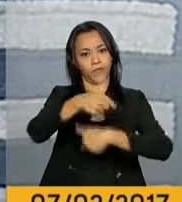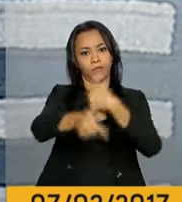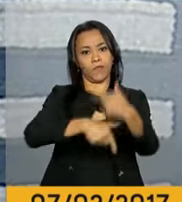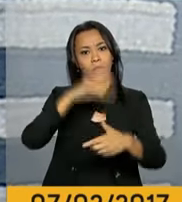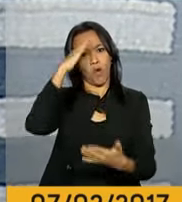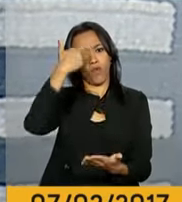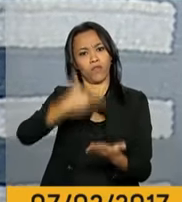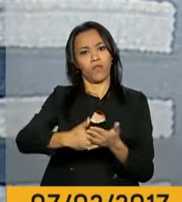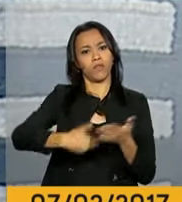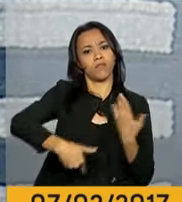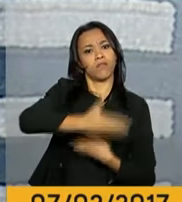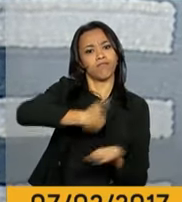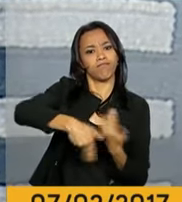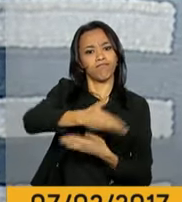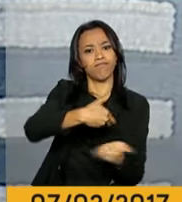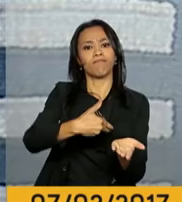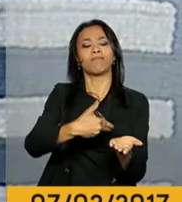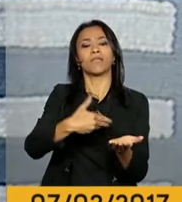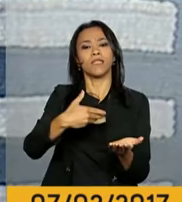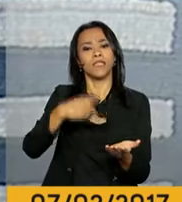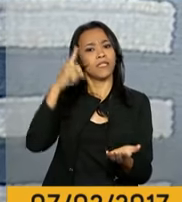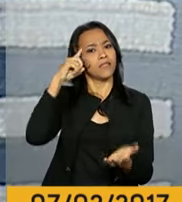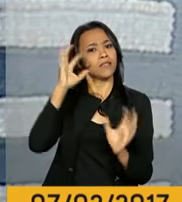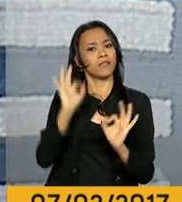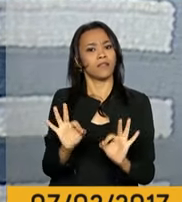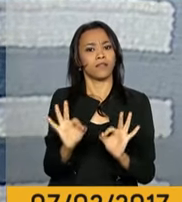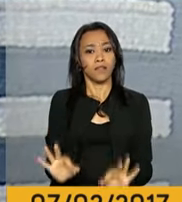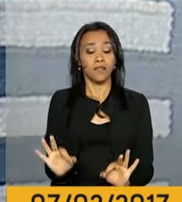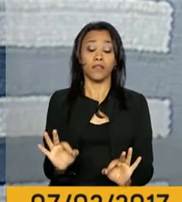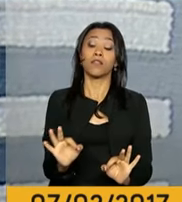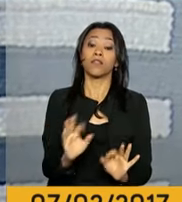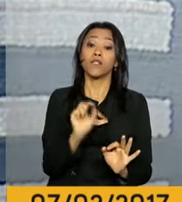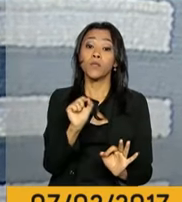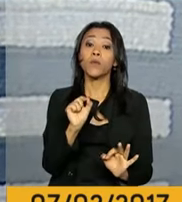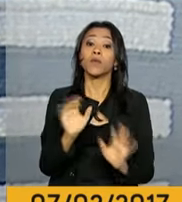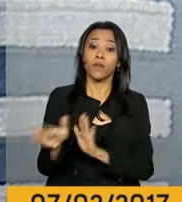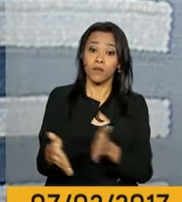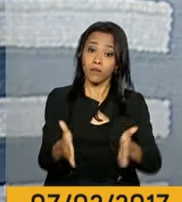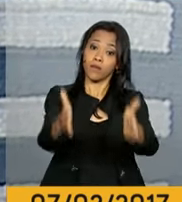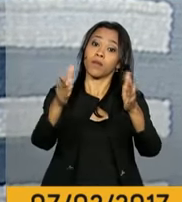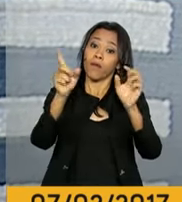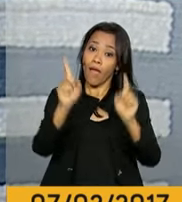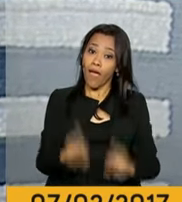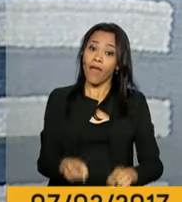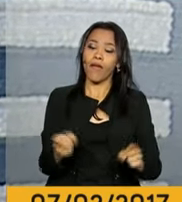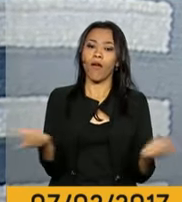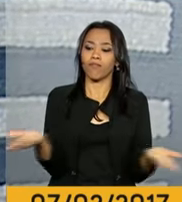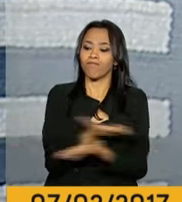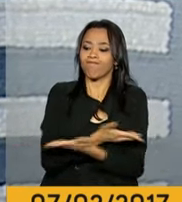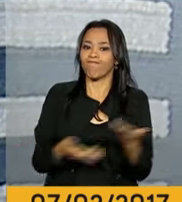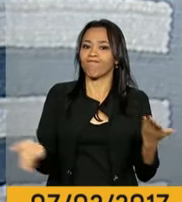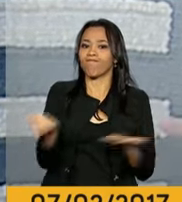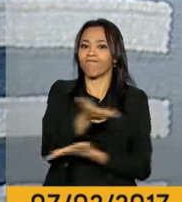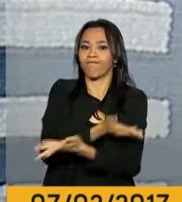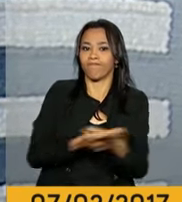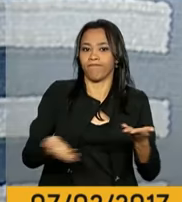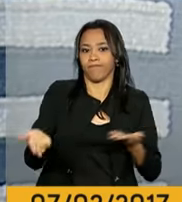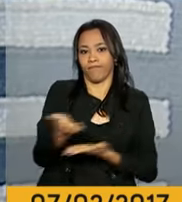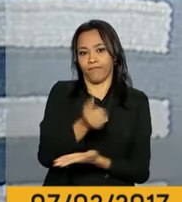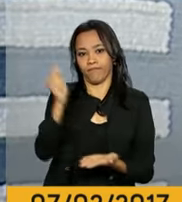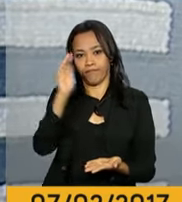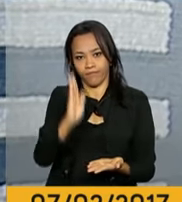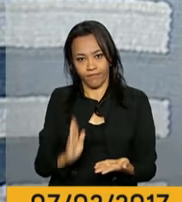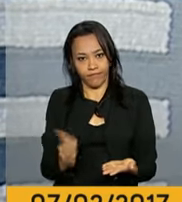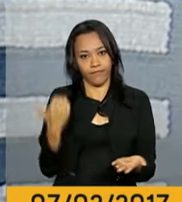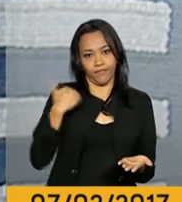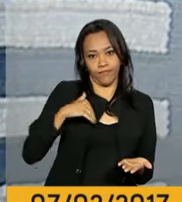mútua e na convicção de que o nosso caminho é um caminho compartilhado como aliás